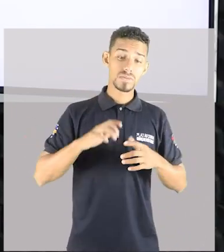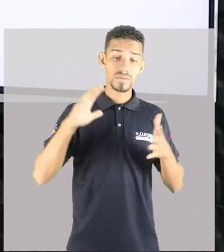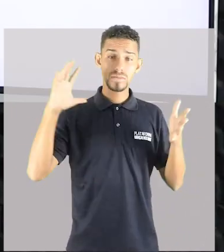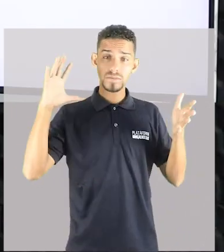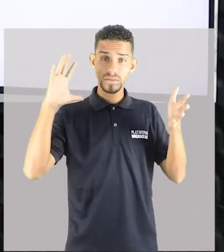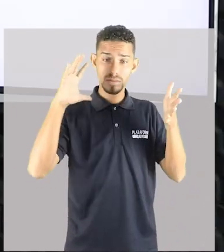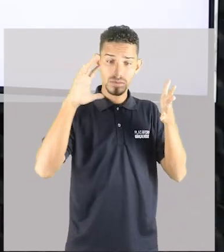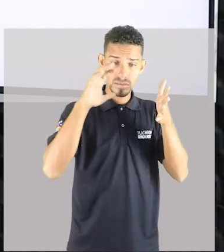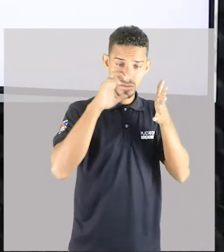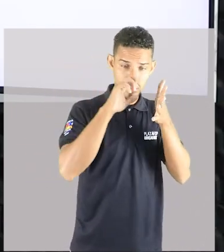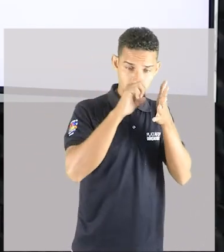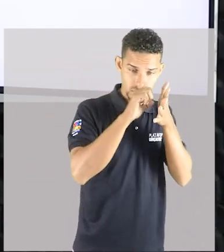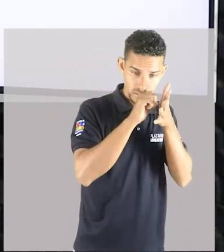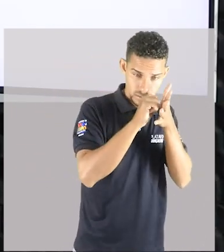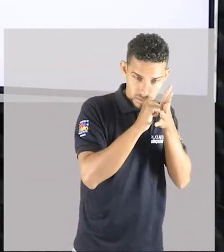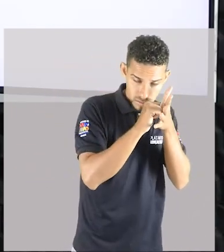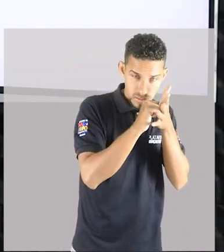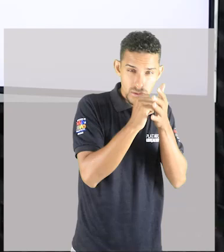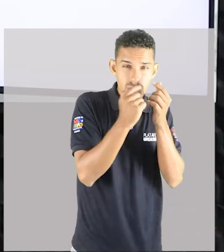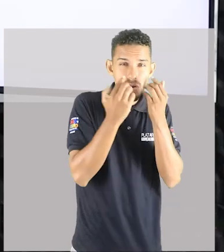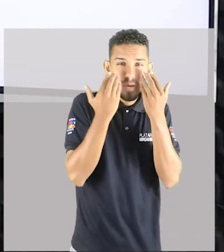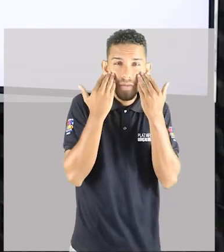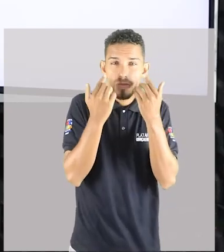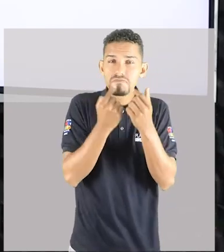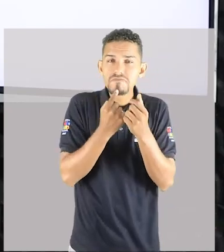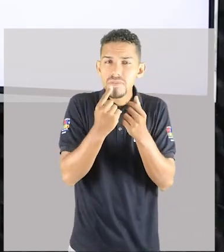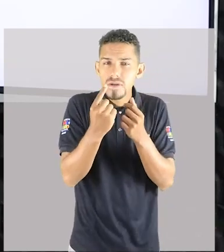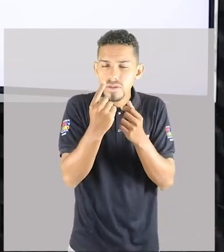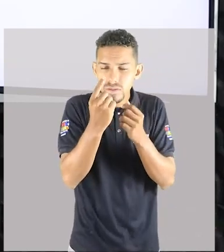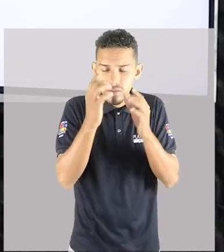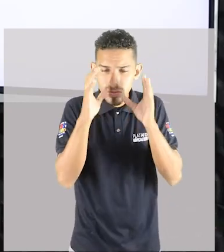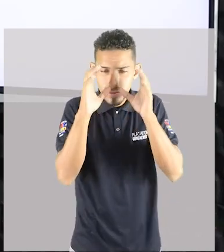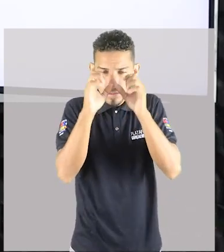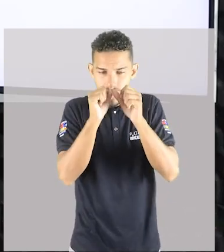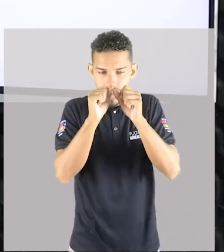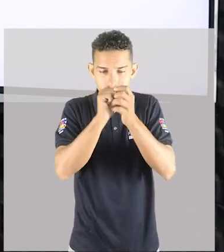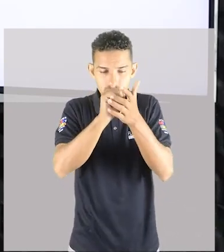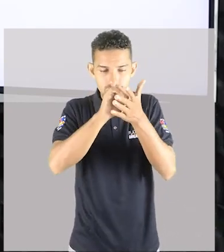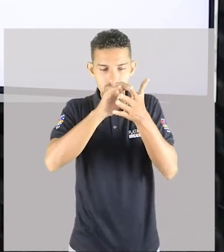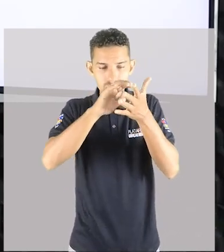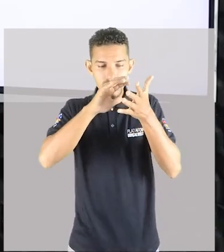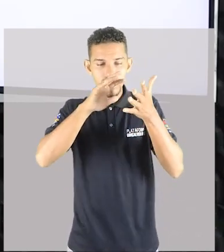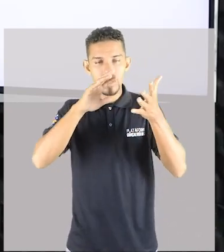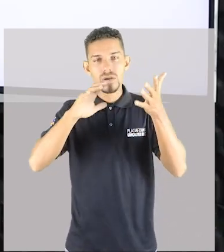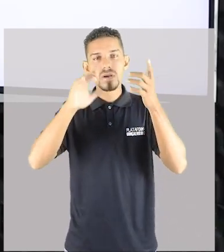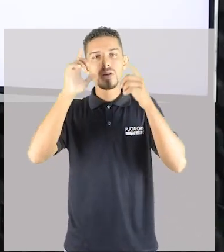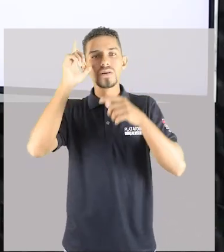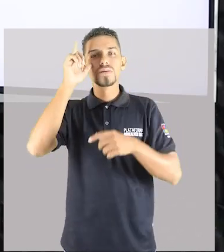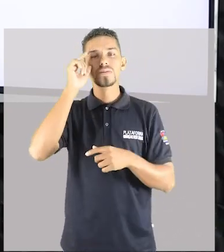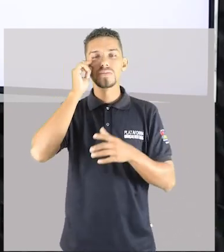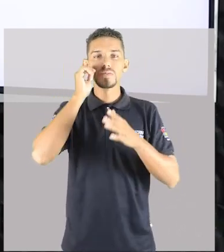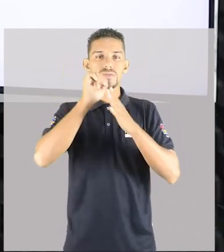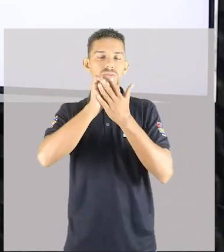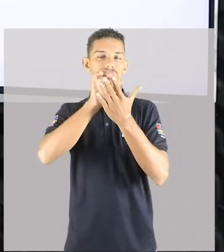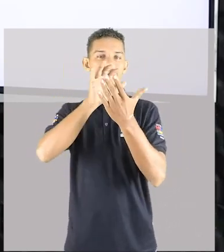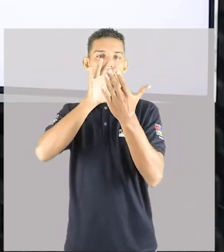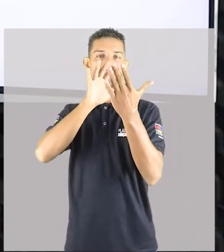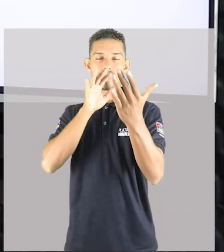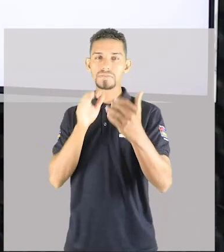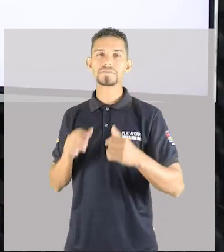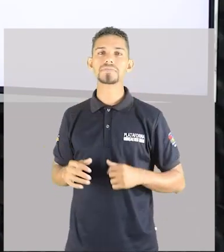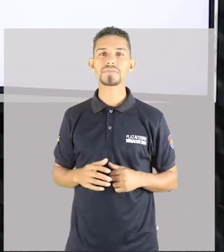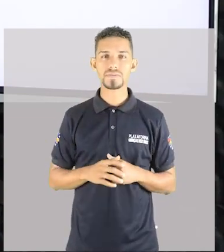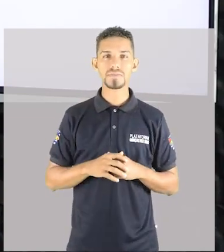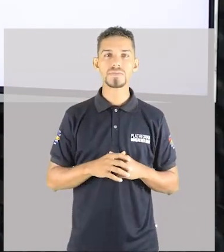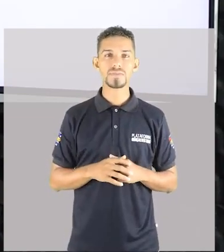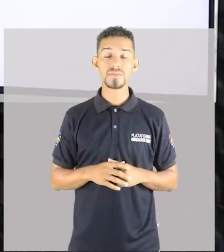o cristalino quando os objetos estão próximos e relaxa para o cristalino voltar ao tamanho normal quando os objetos estão longe.